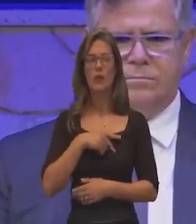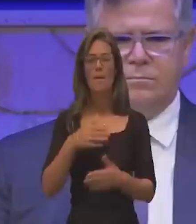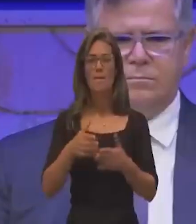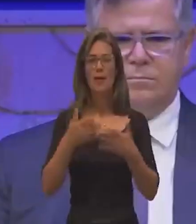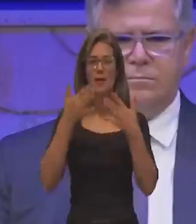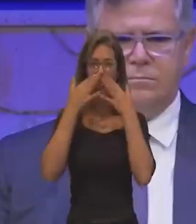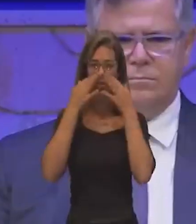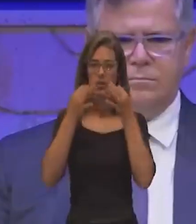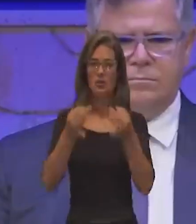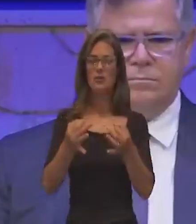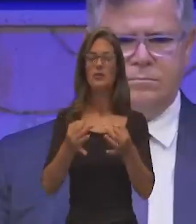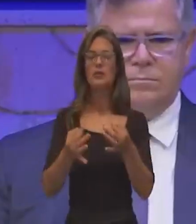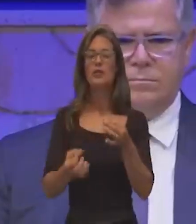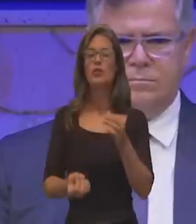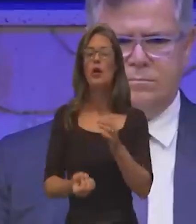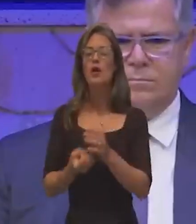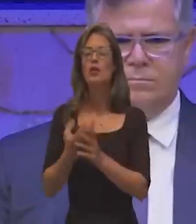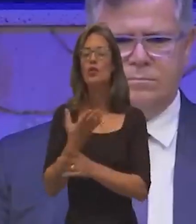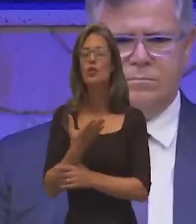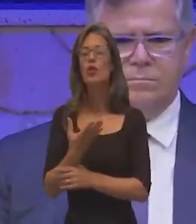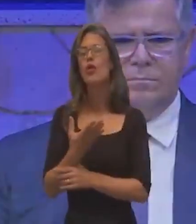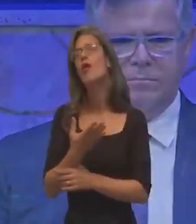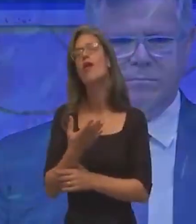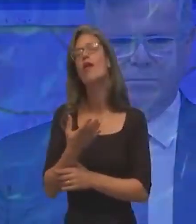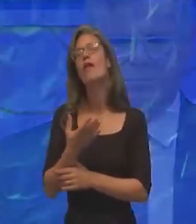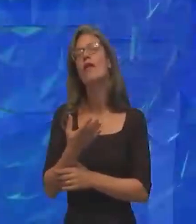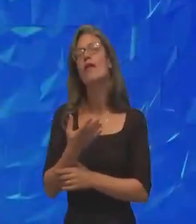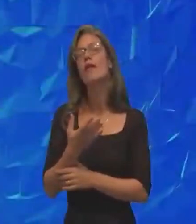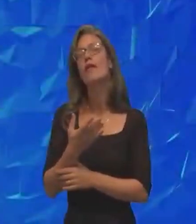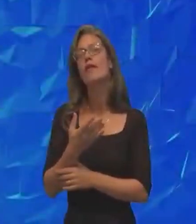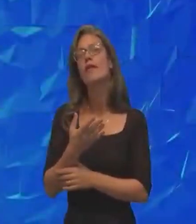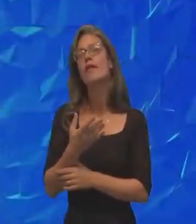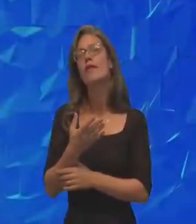nova criação em Cristo.